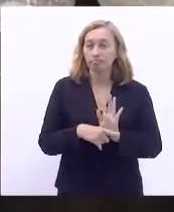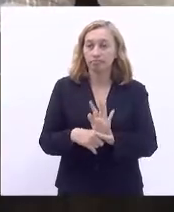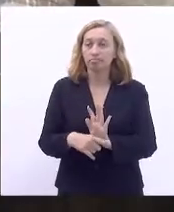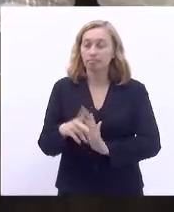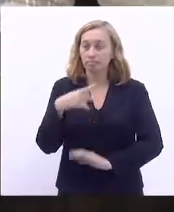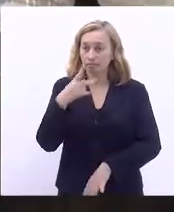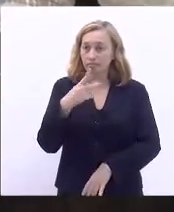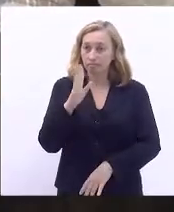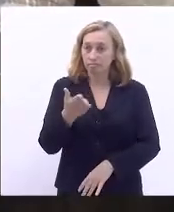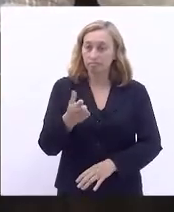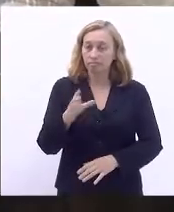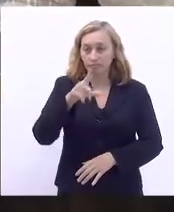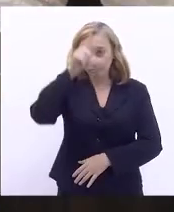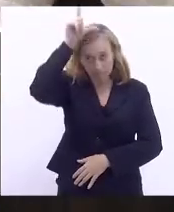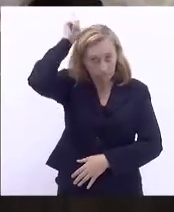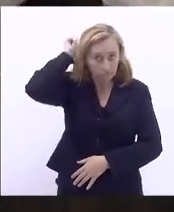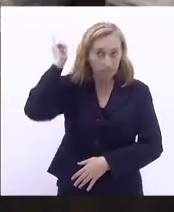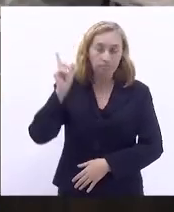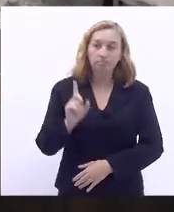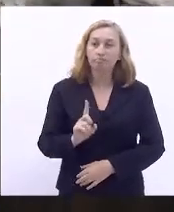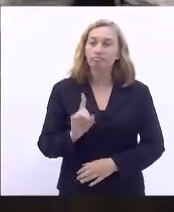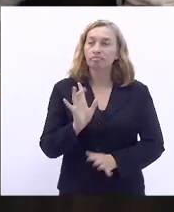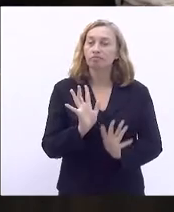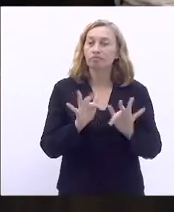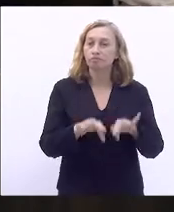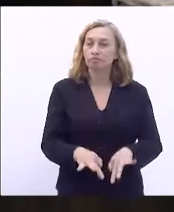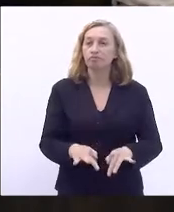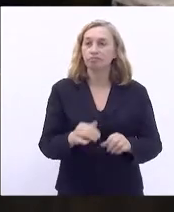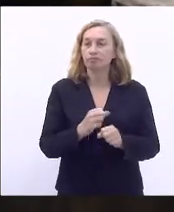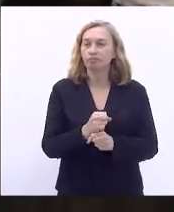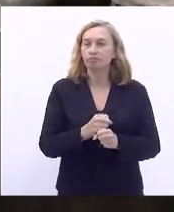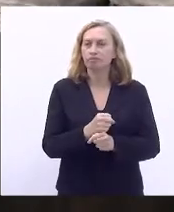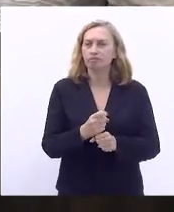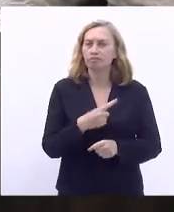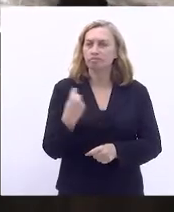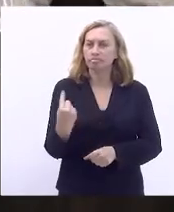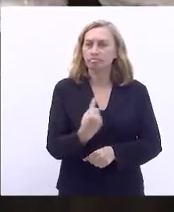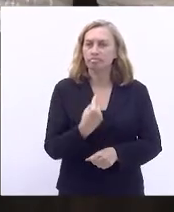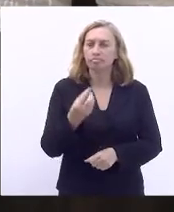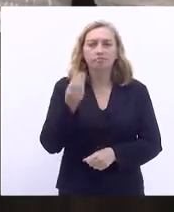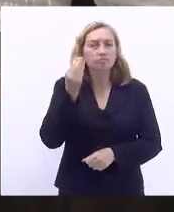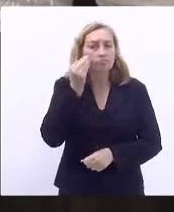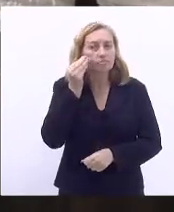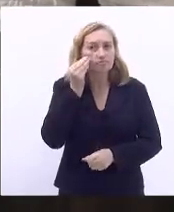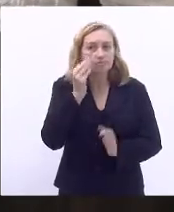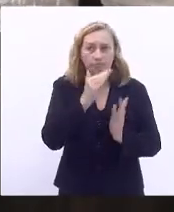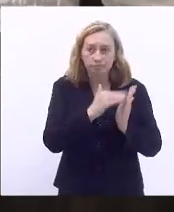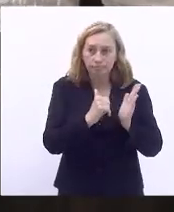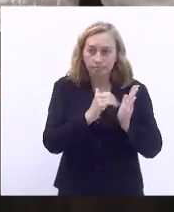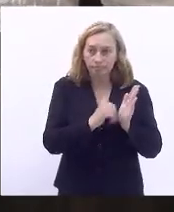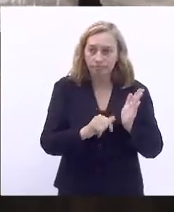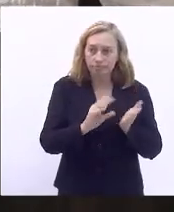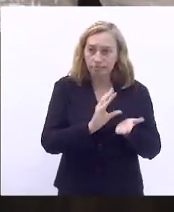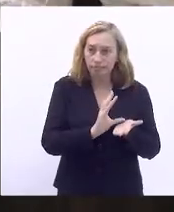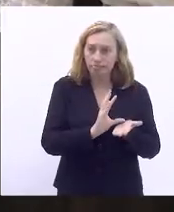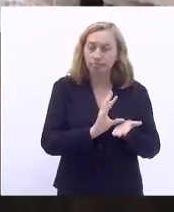colocou, no final do ano, nós tivemos a oportunidade de retirar esse projeto da